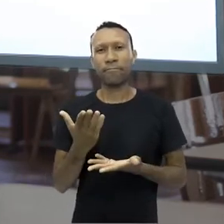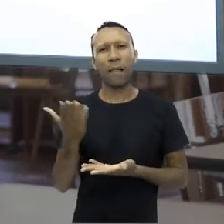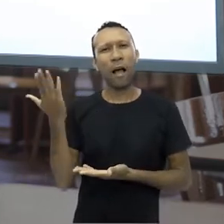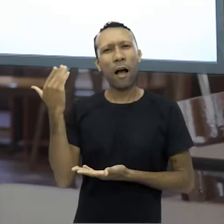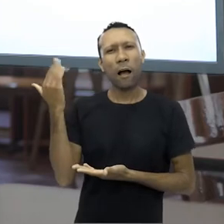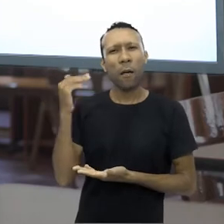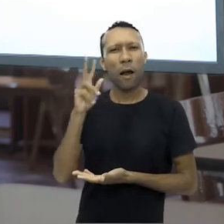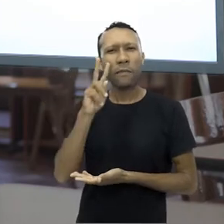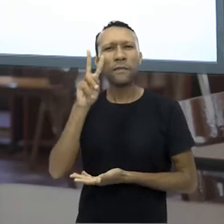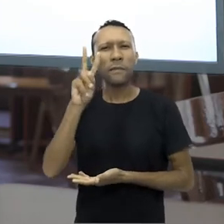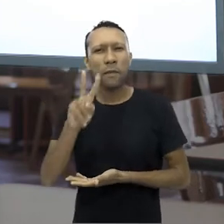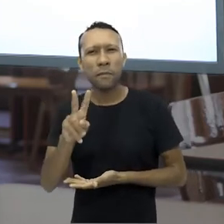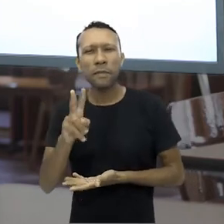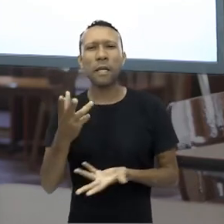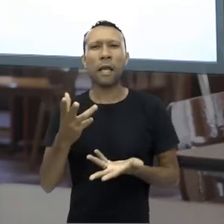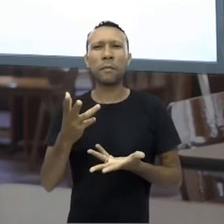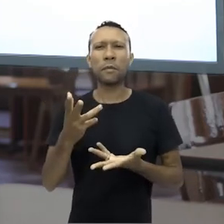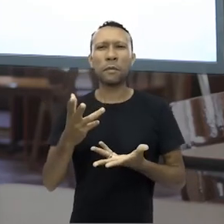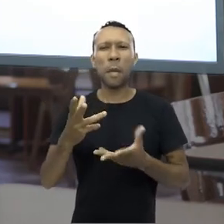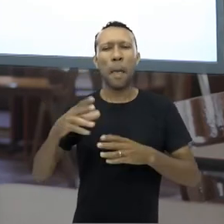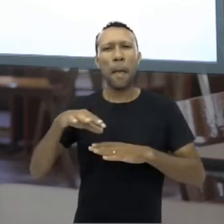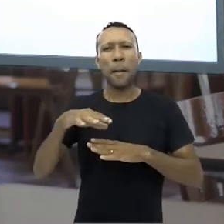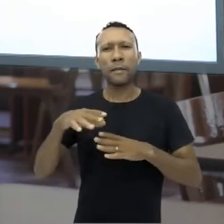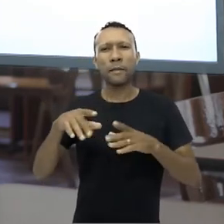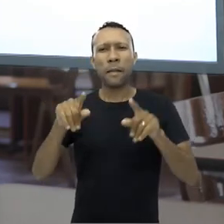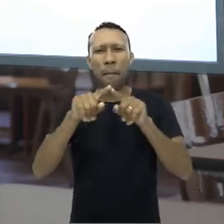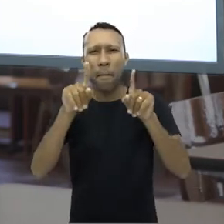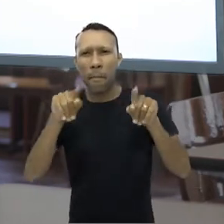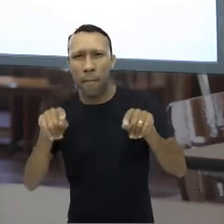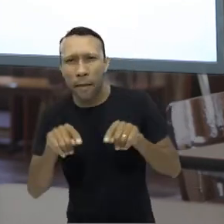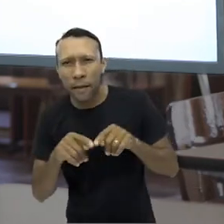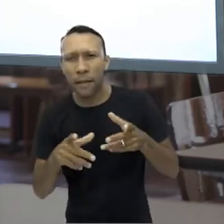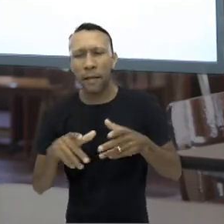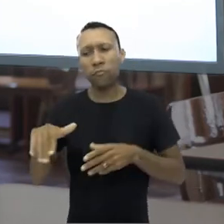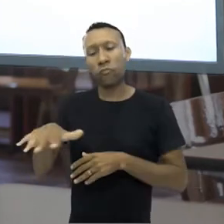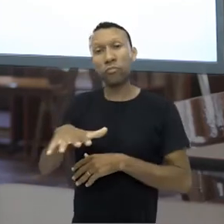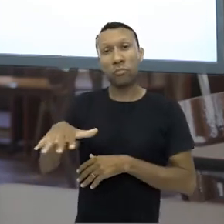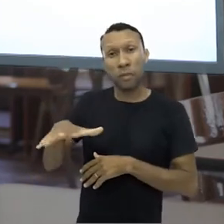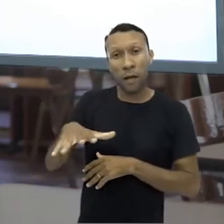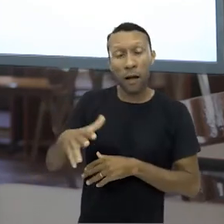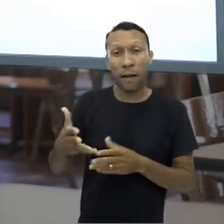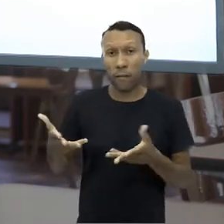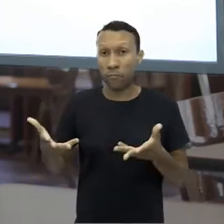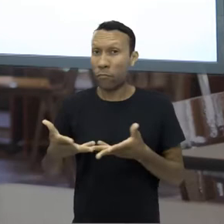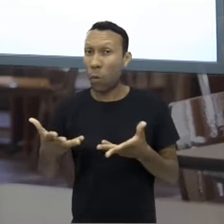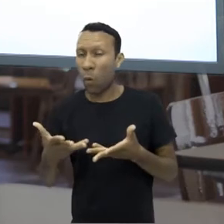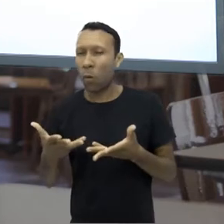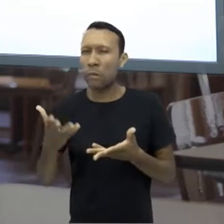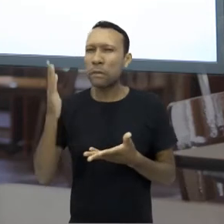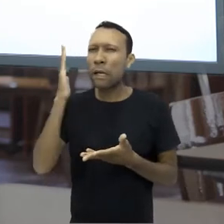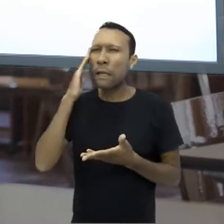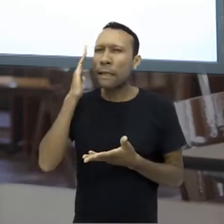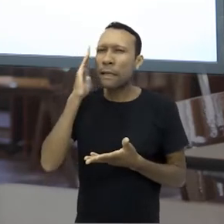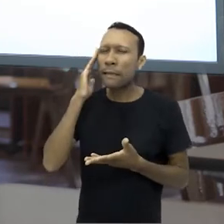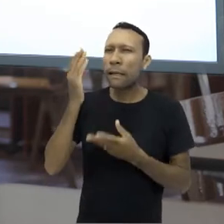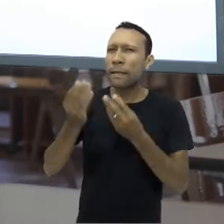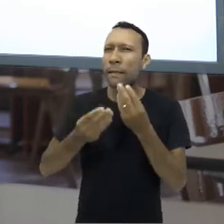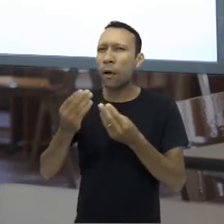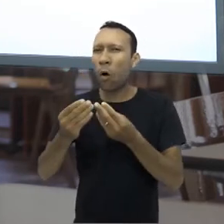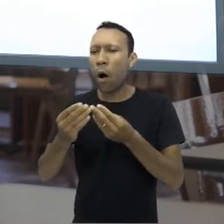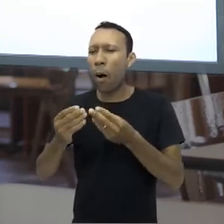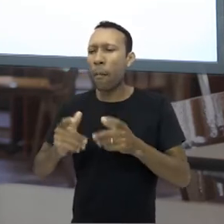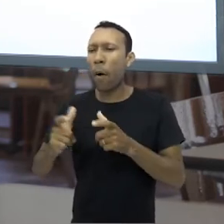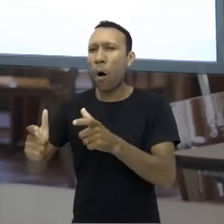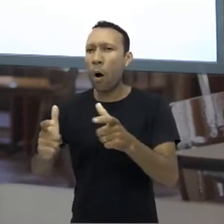passada, a gente relembrou o conceito de perímetro, o conceito de área. Hoje, a gente vai tentar entender um pouco sobre a noção